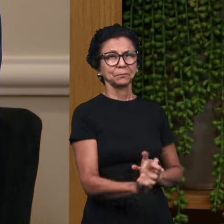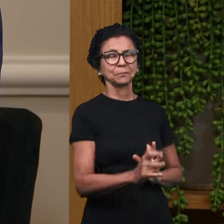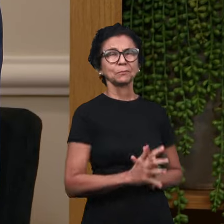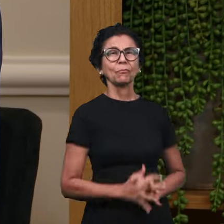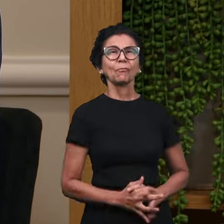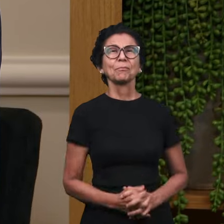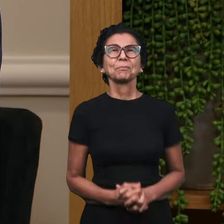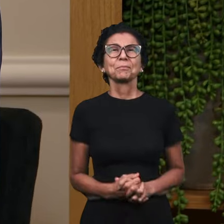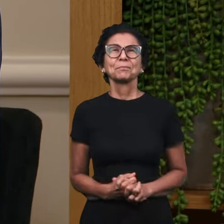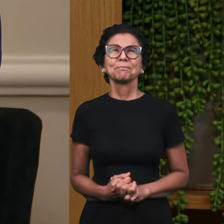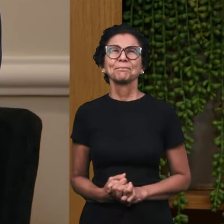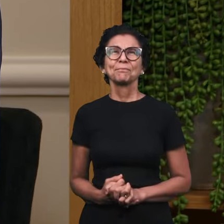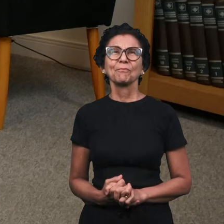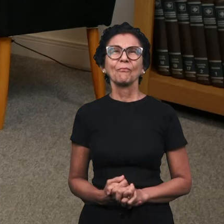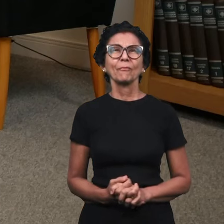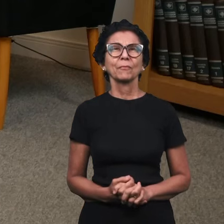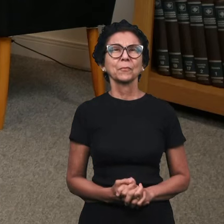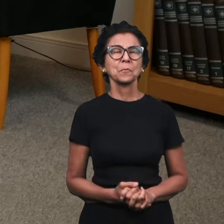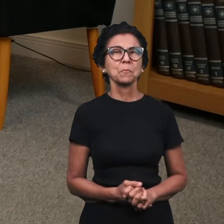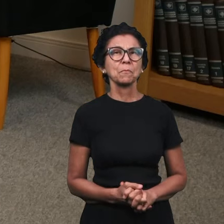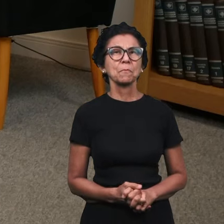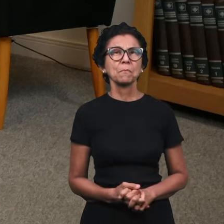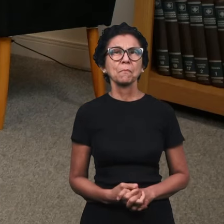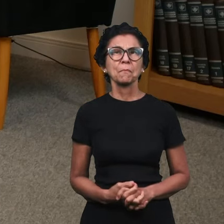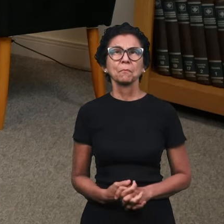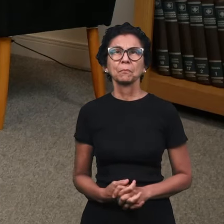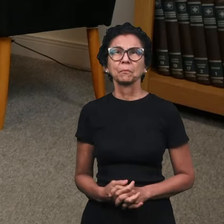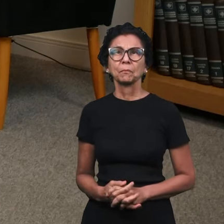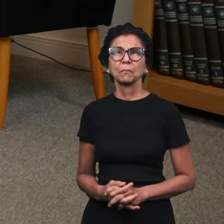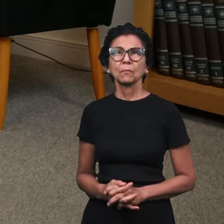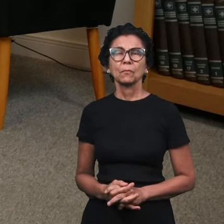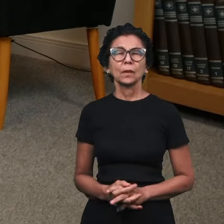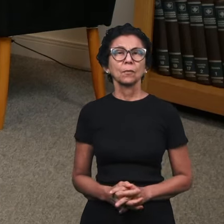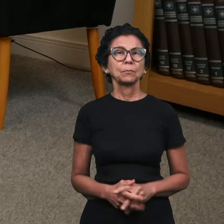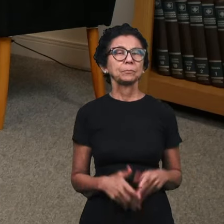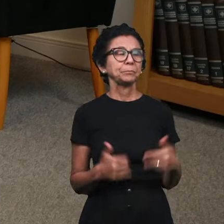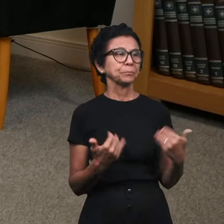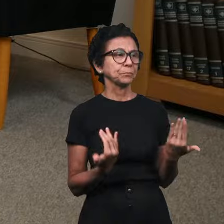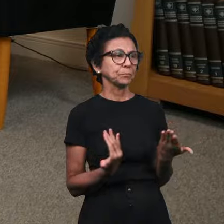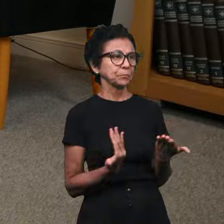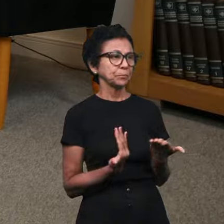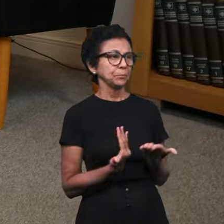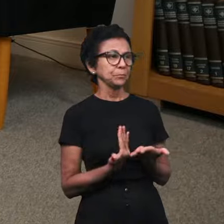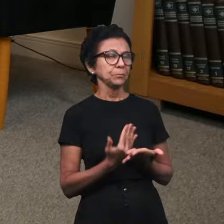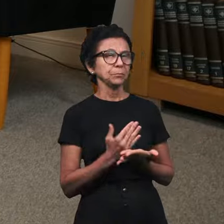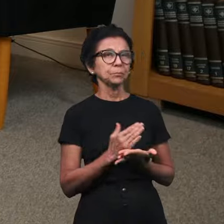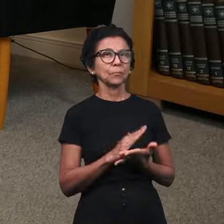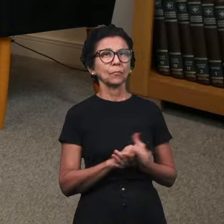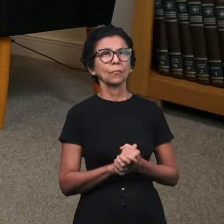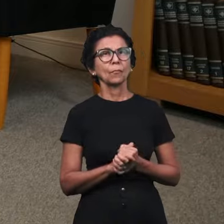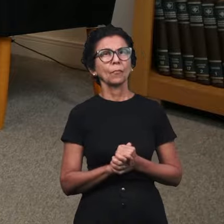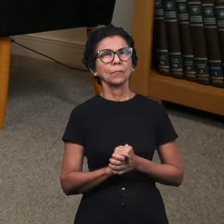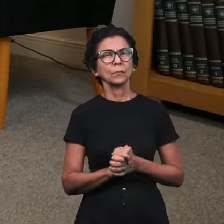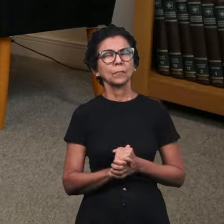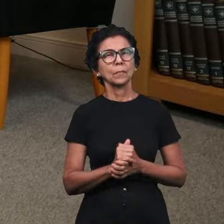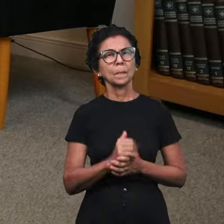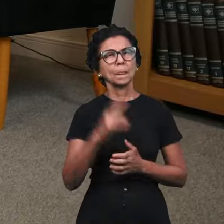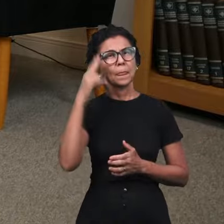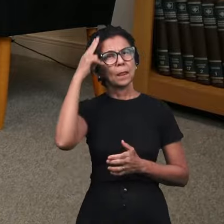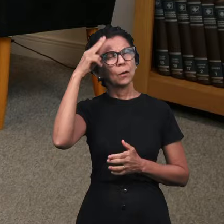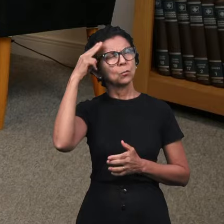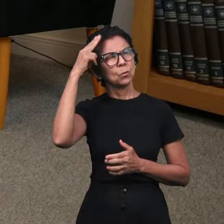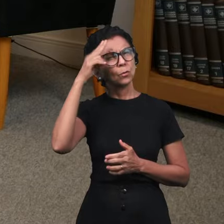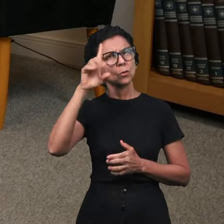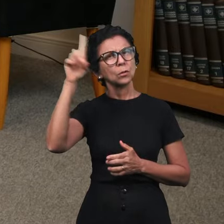pastor Arley? Amém. Pastor Arley, Deus sempre falou através de sonhos, né?